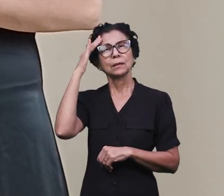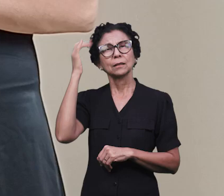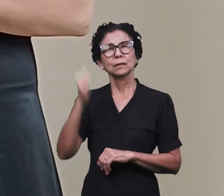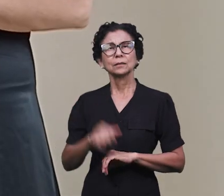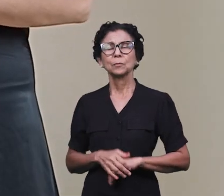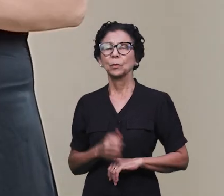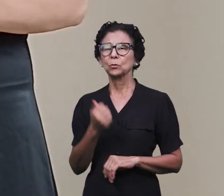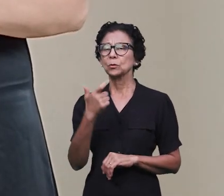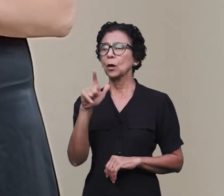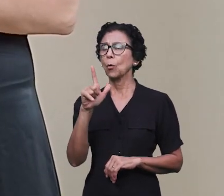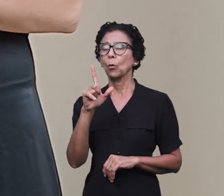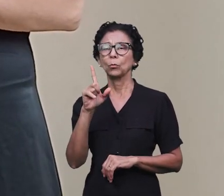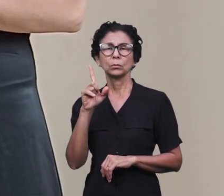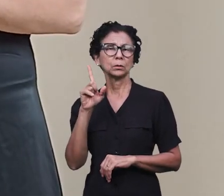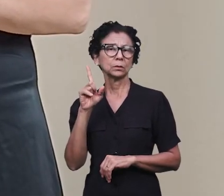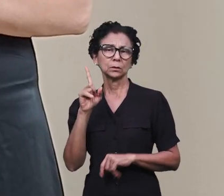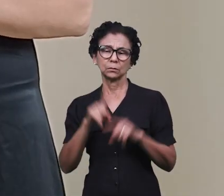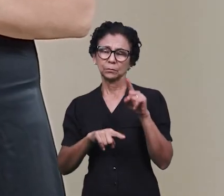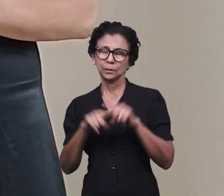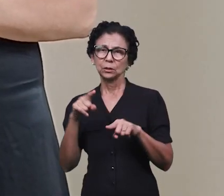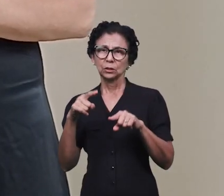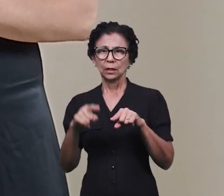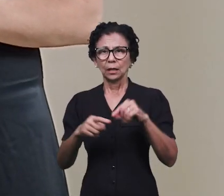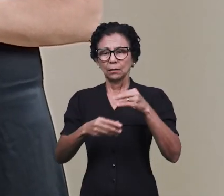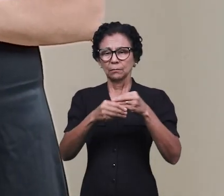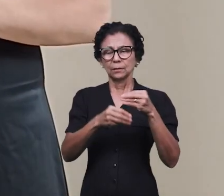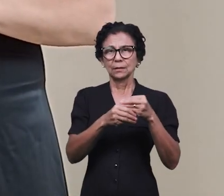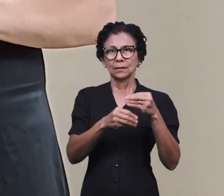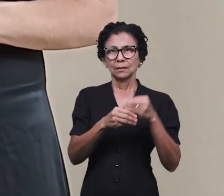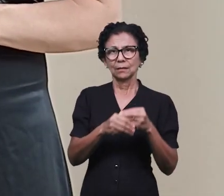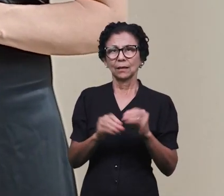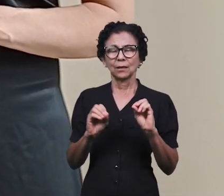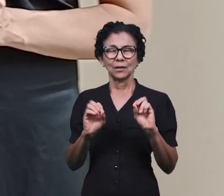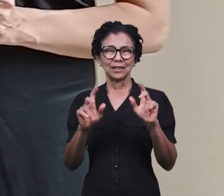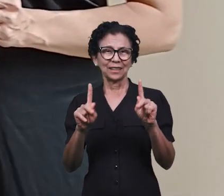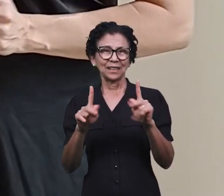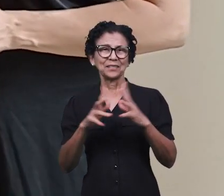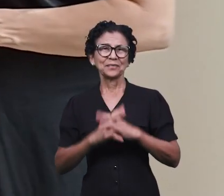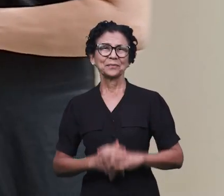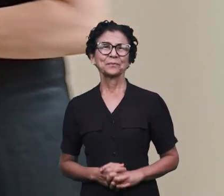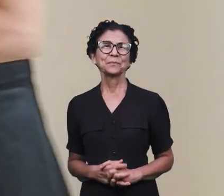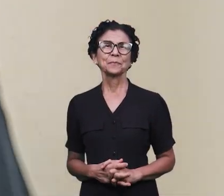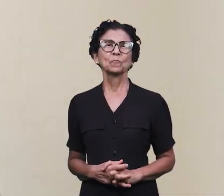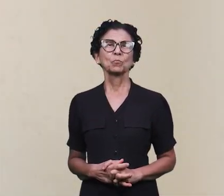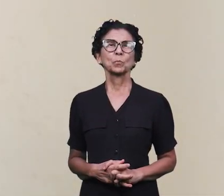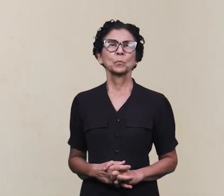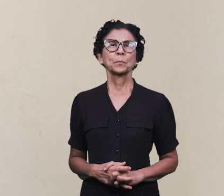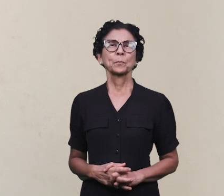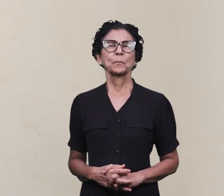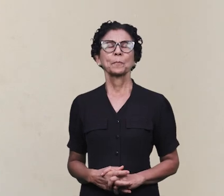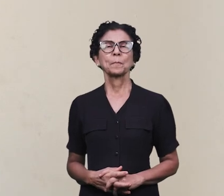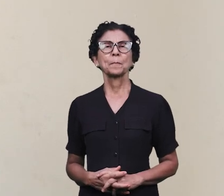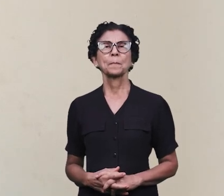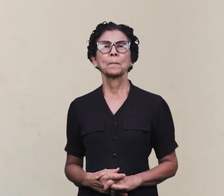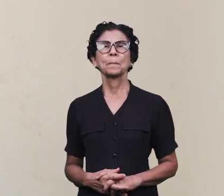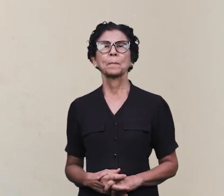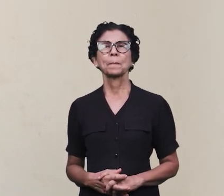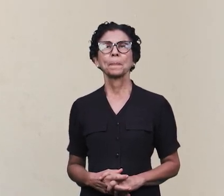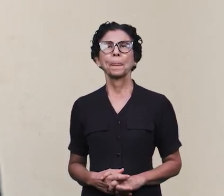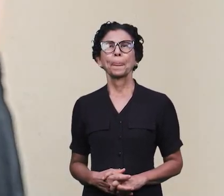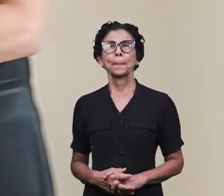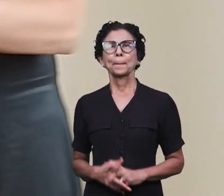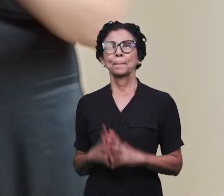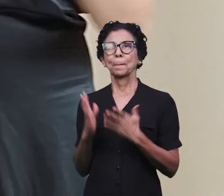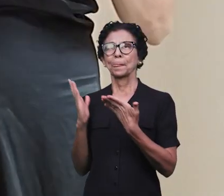aula adaptada para a sala toda. Não tem impedimento nenhum nisso, tá bom? E agora, vamos falar um